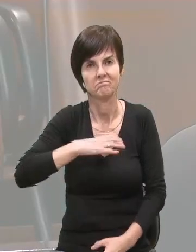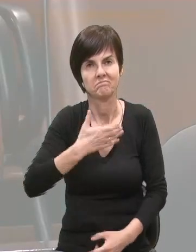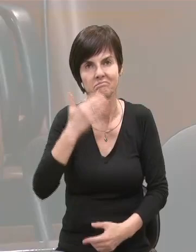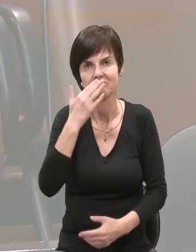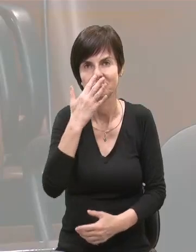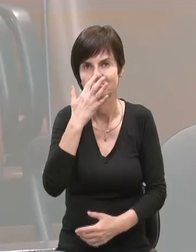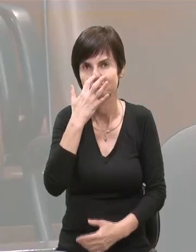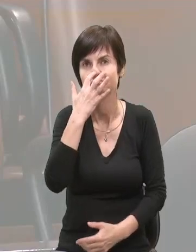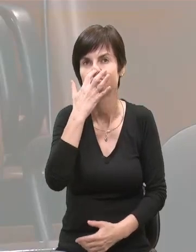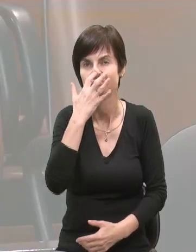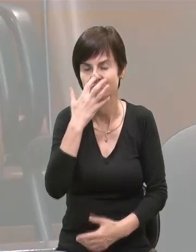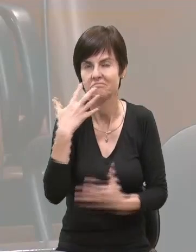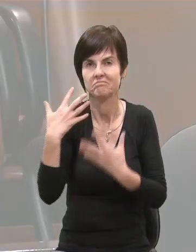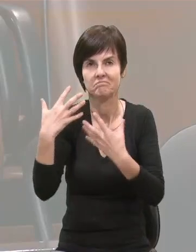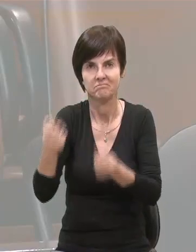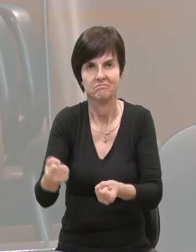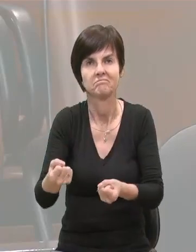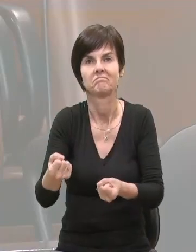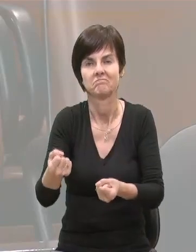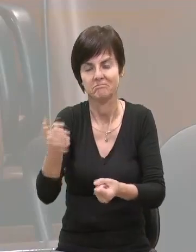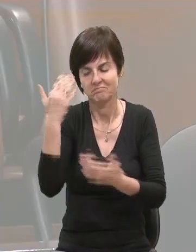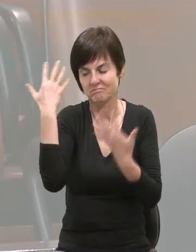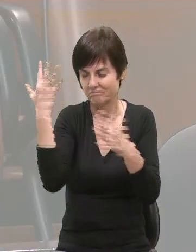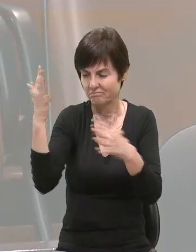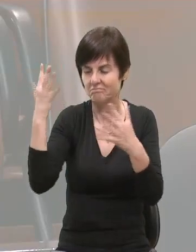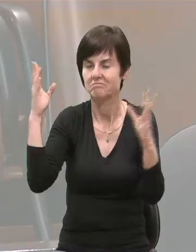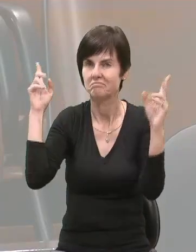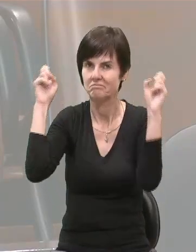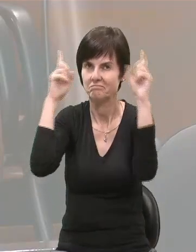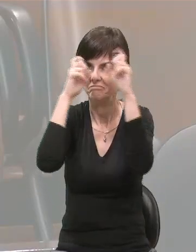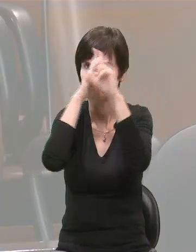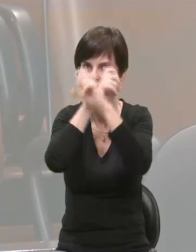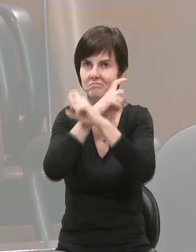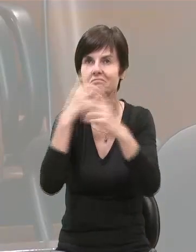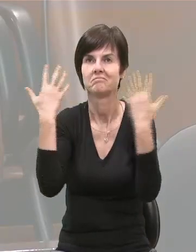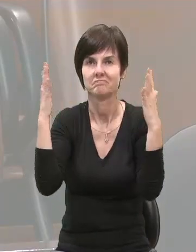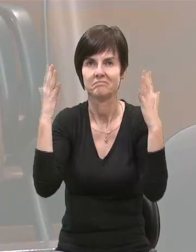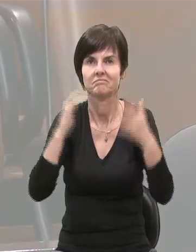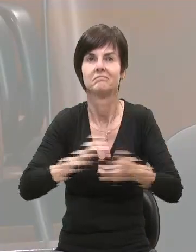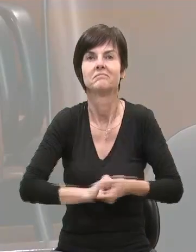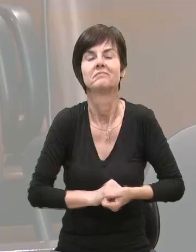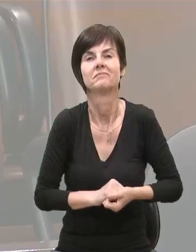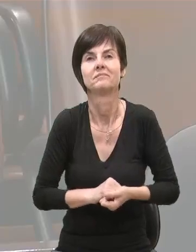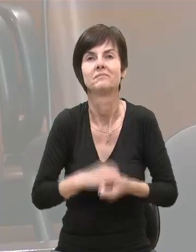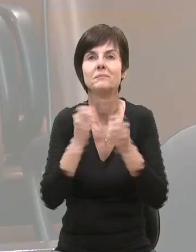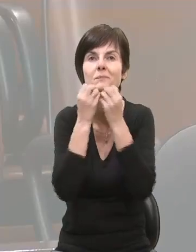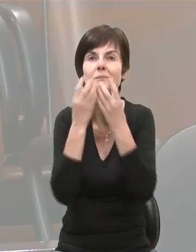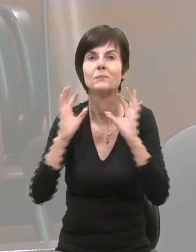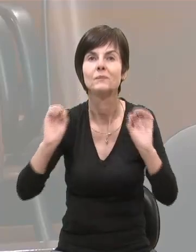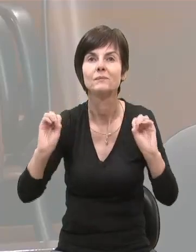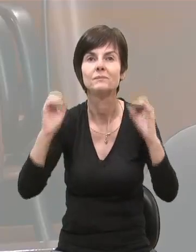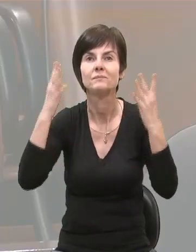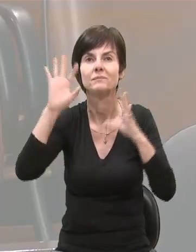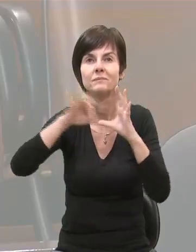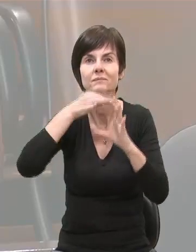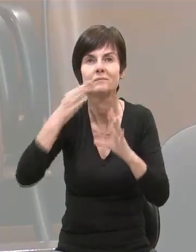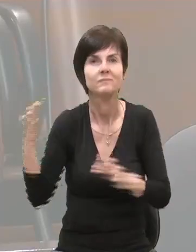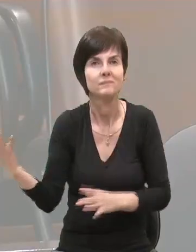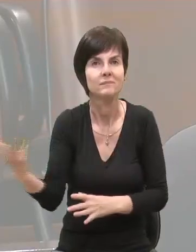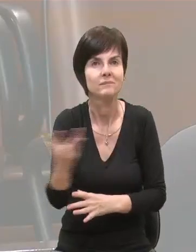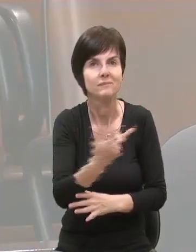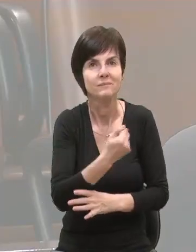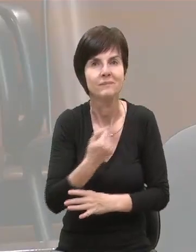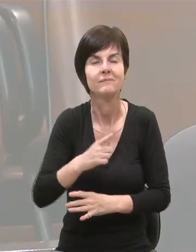assume cada bomba aí. Mas, parabéns. Boa festa da uva para todos nós, que